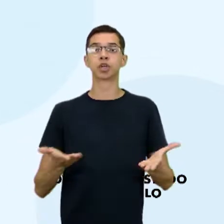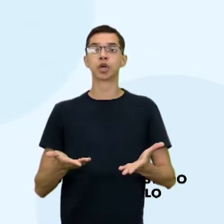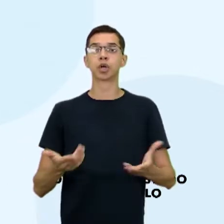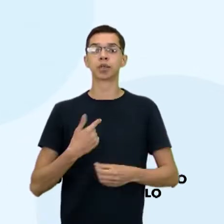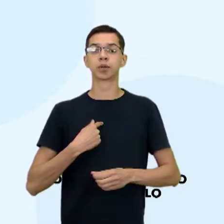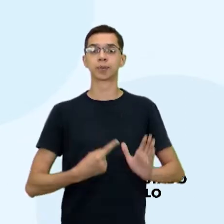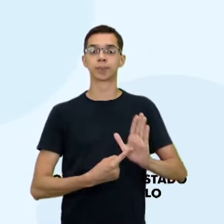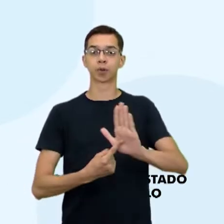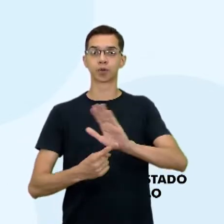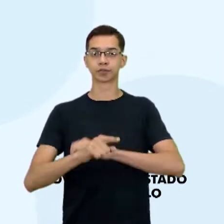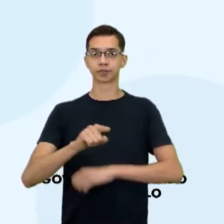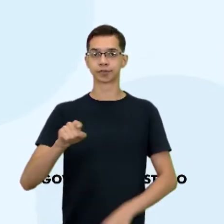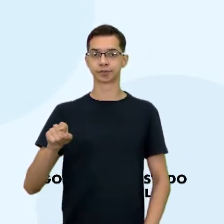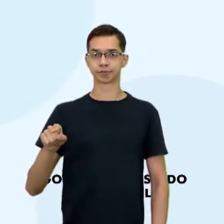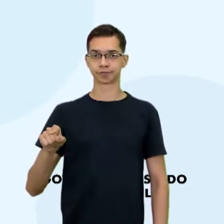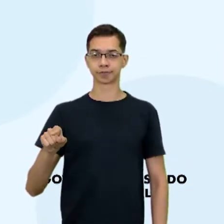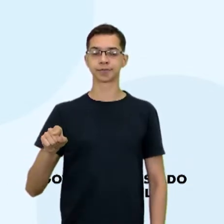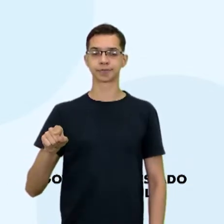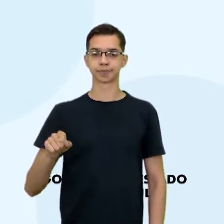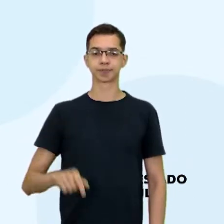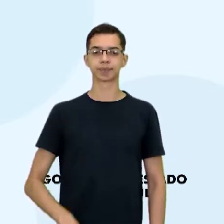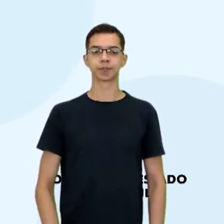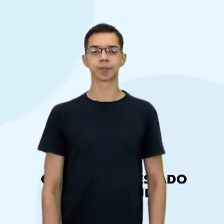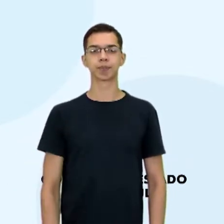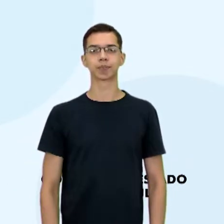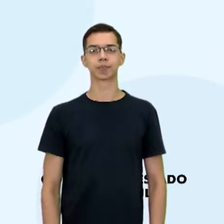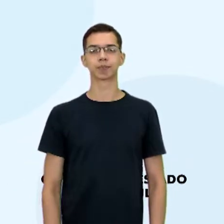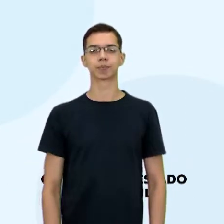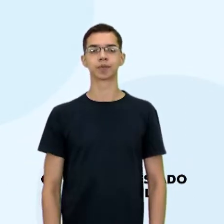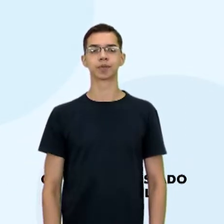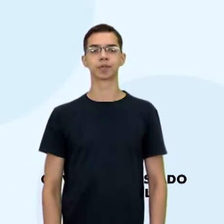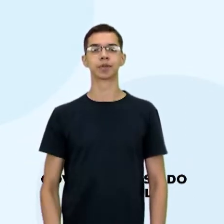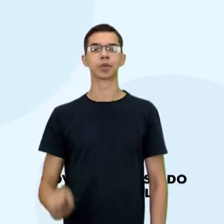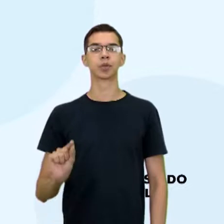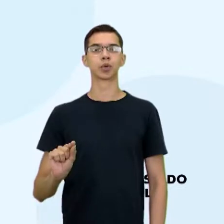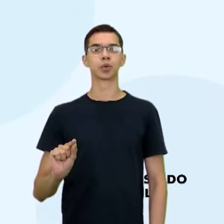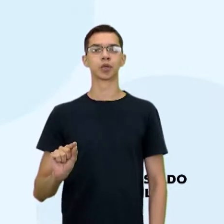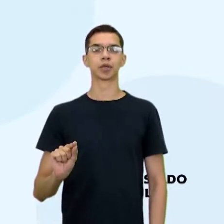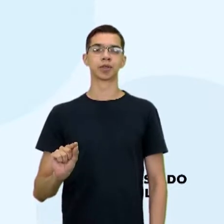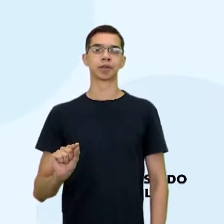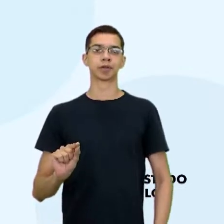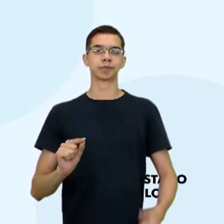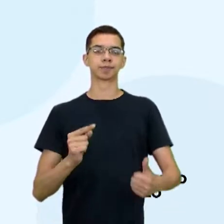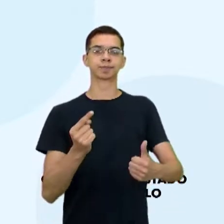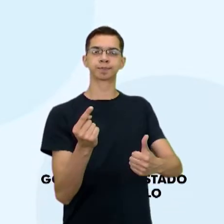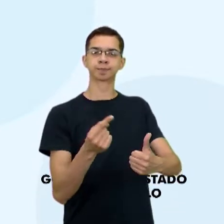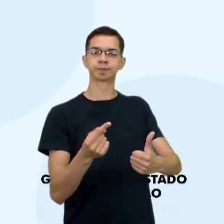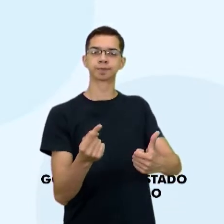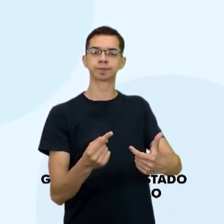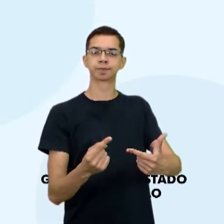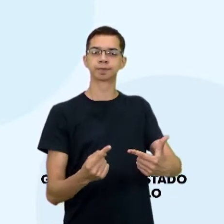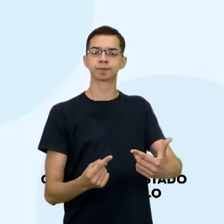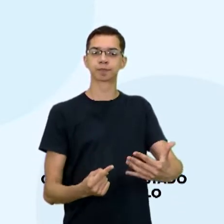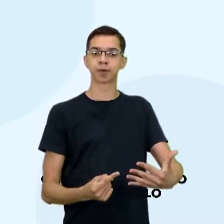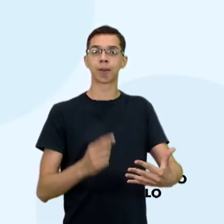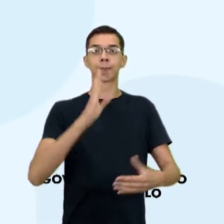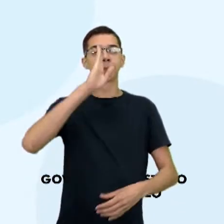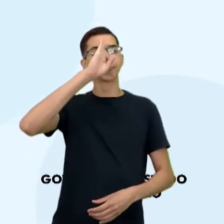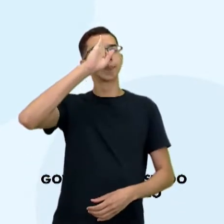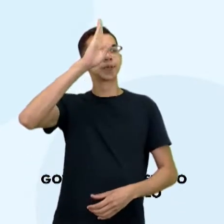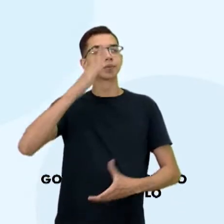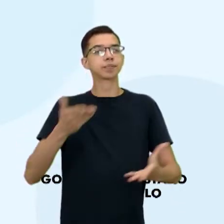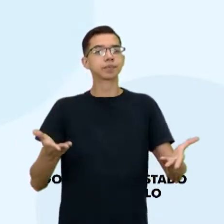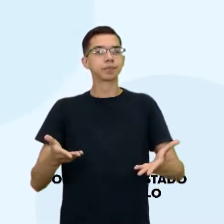as habilidades dos eixos estruturantes, olha lá, né? O principal eixo estruturante que a gente trabalha